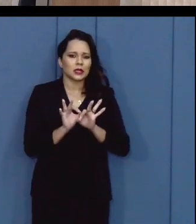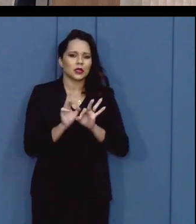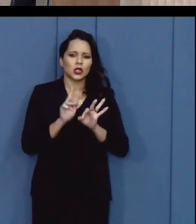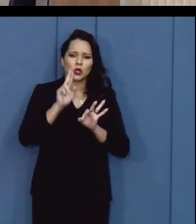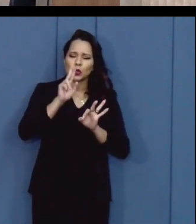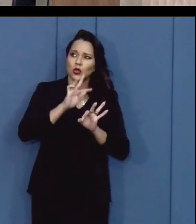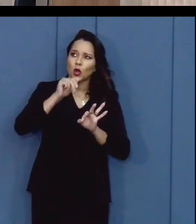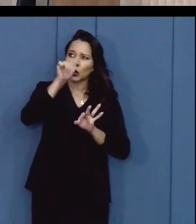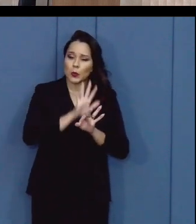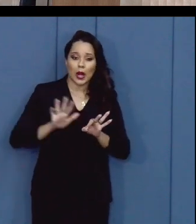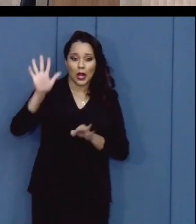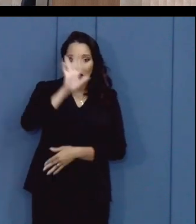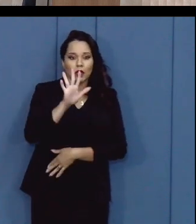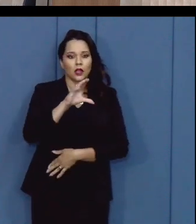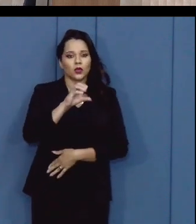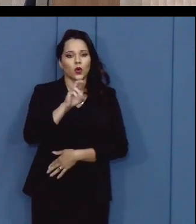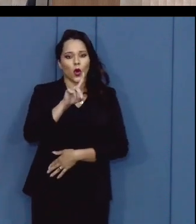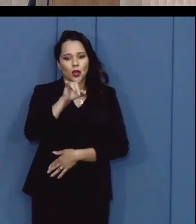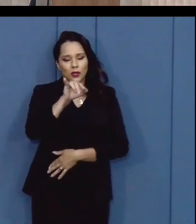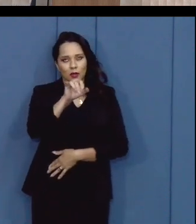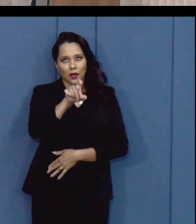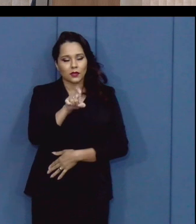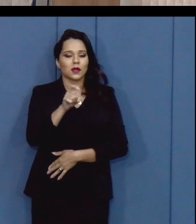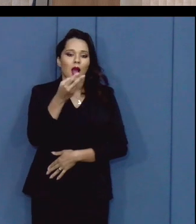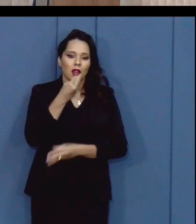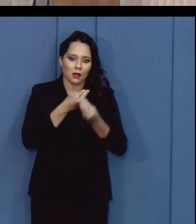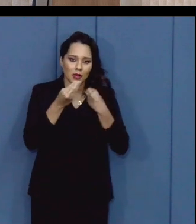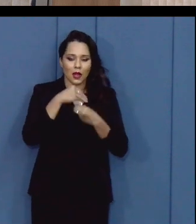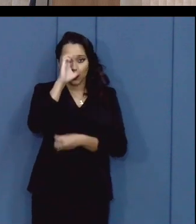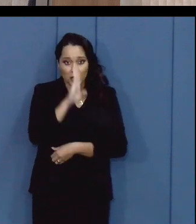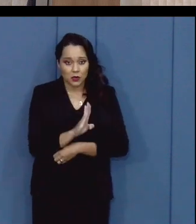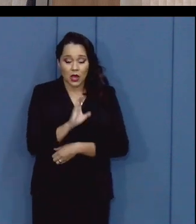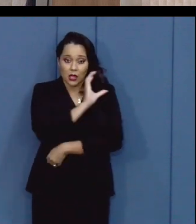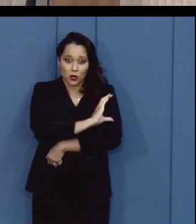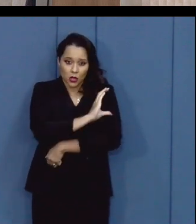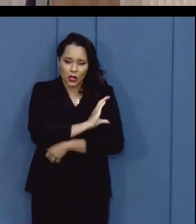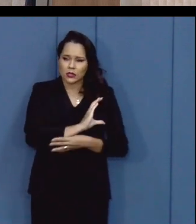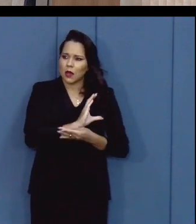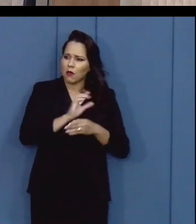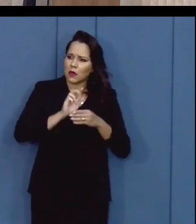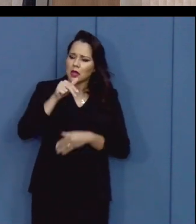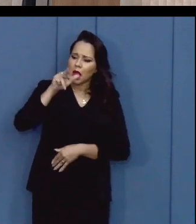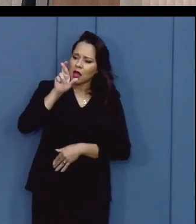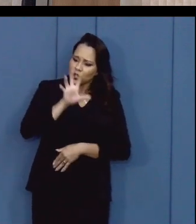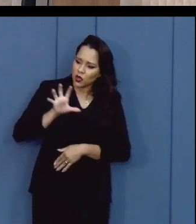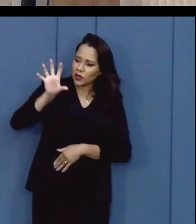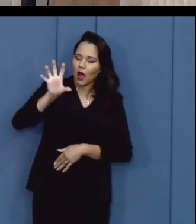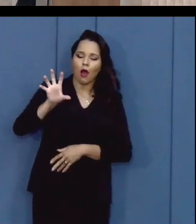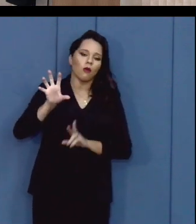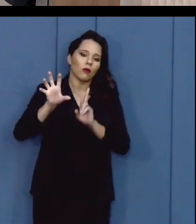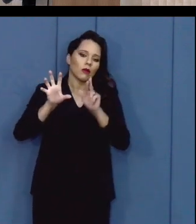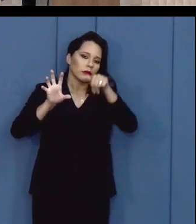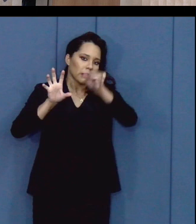nacional, né, pelo Comitê do Códex Alimentares do Brasil. Coordenação essa que se estende em nível regional também.